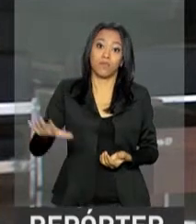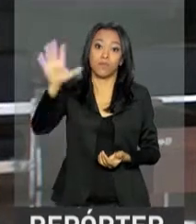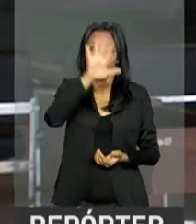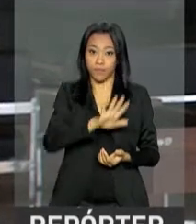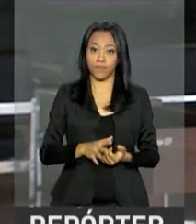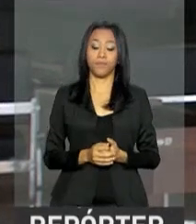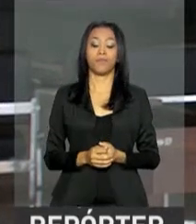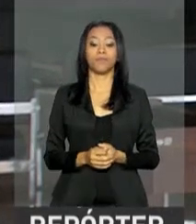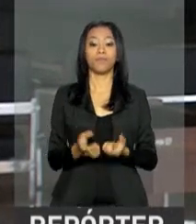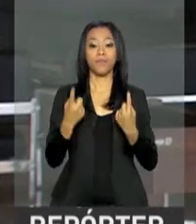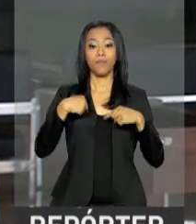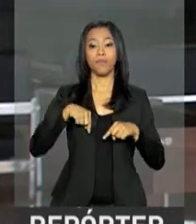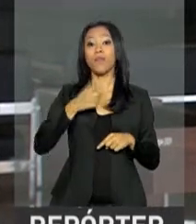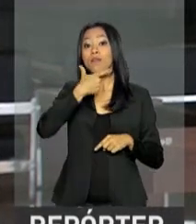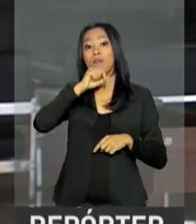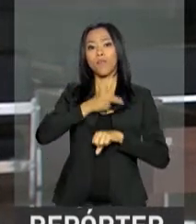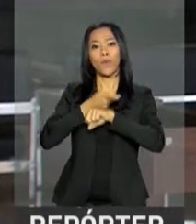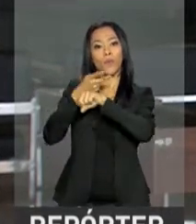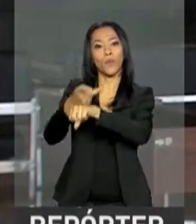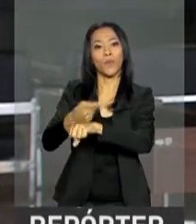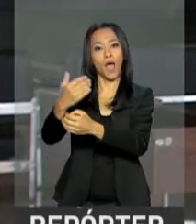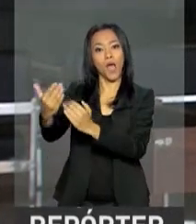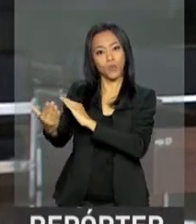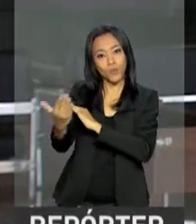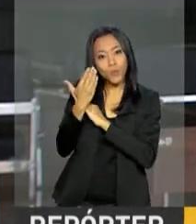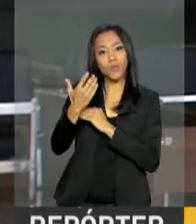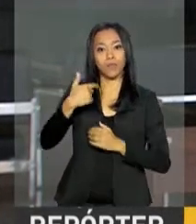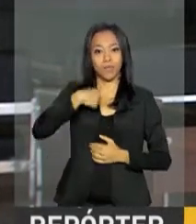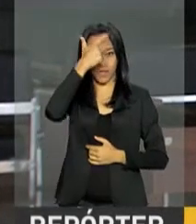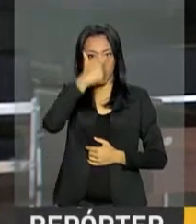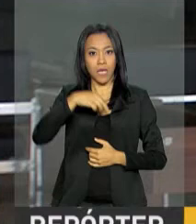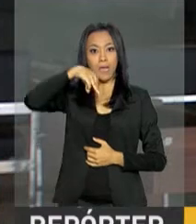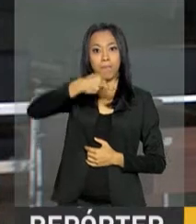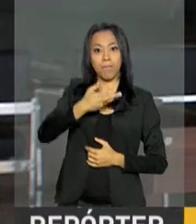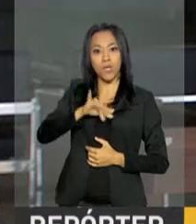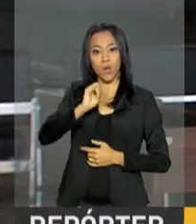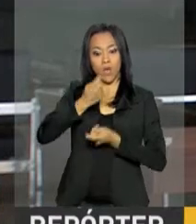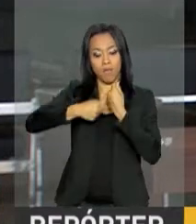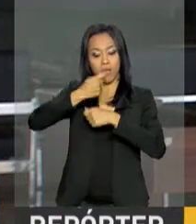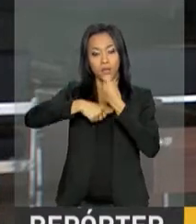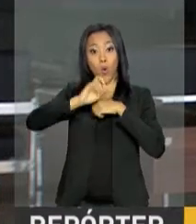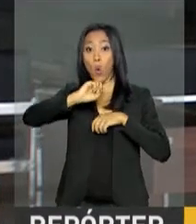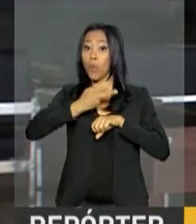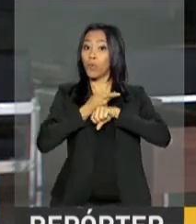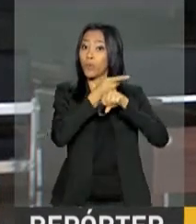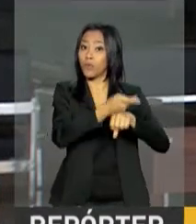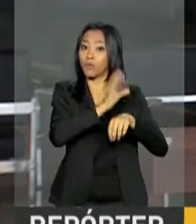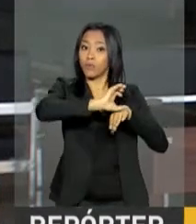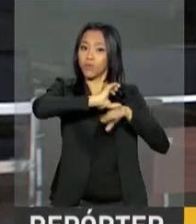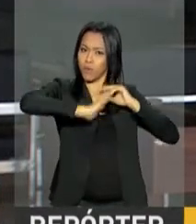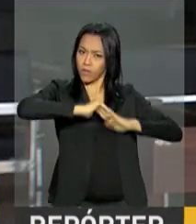tem e quem está em busca de ajuda para se tornar microempreendedor ou de cursos profissionalizantes e quer mais